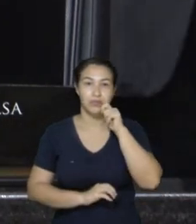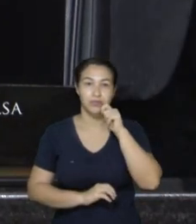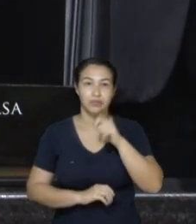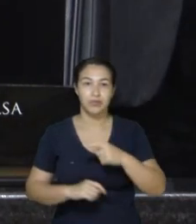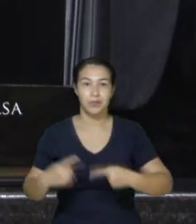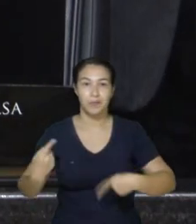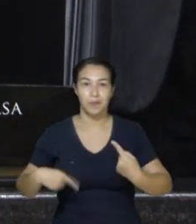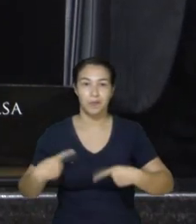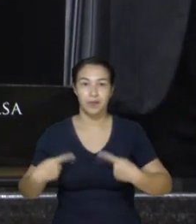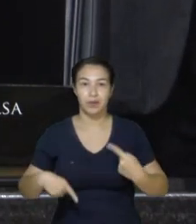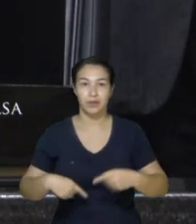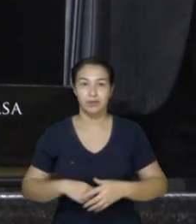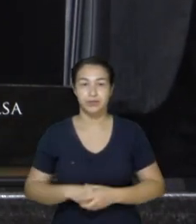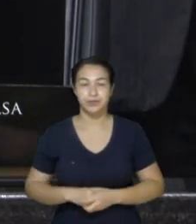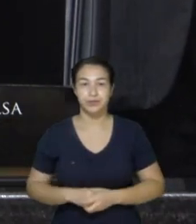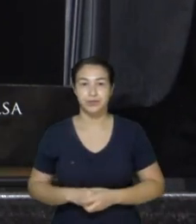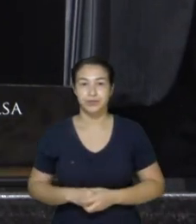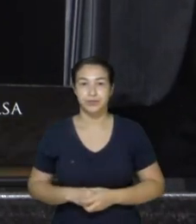Deputado...